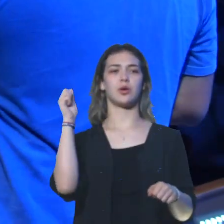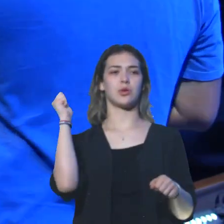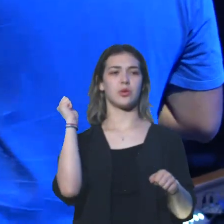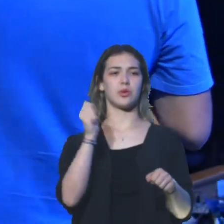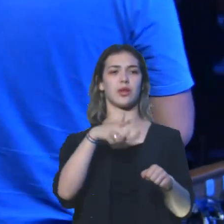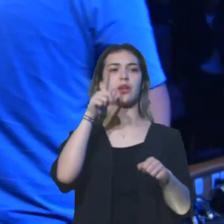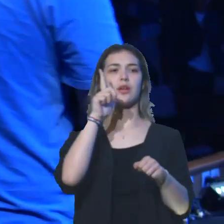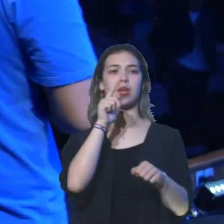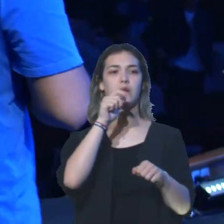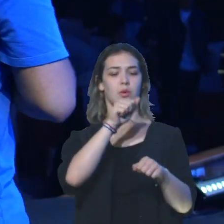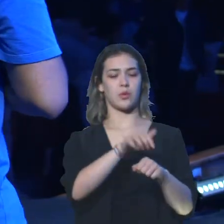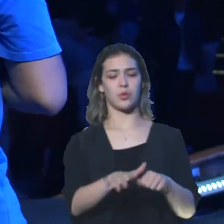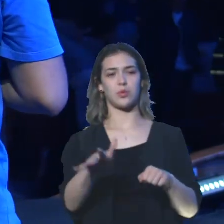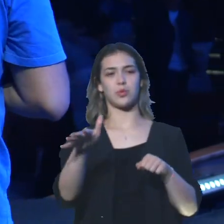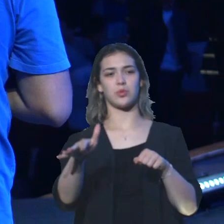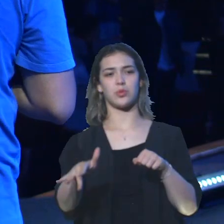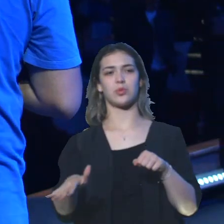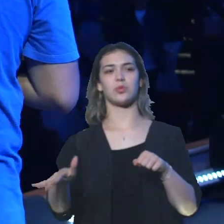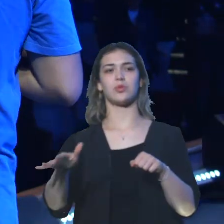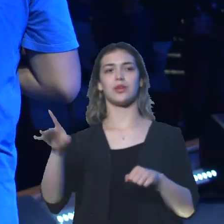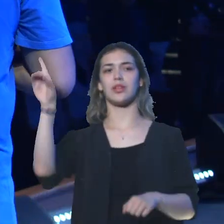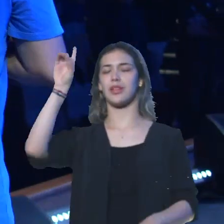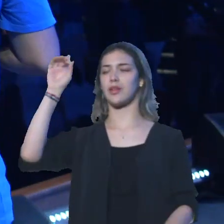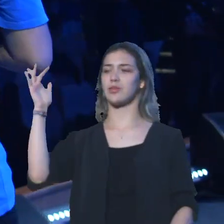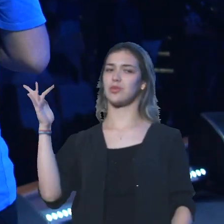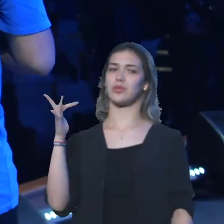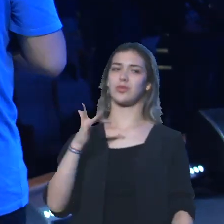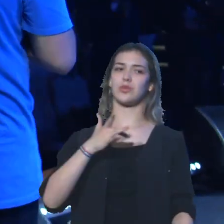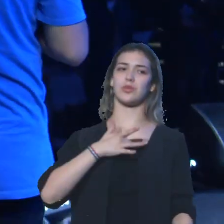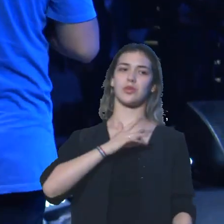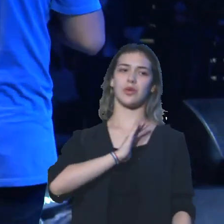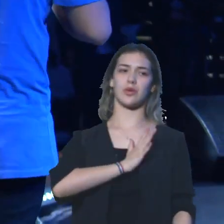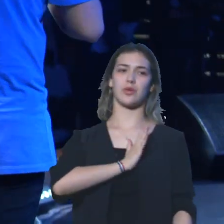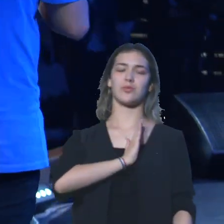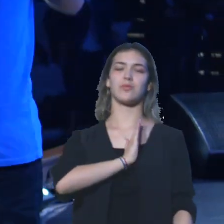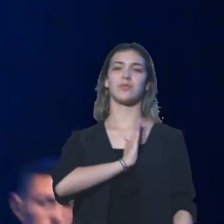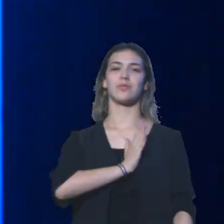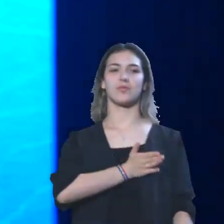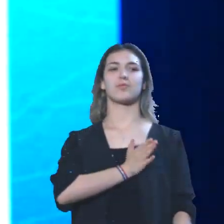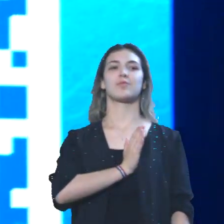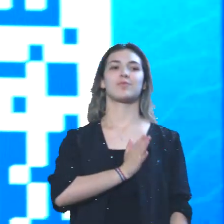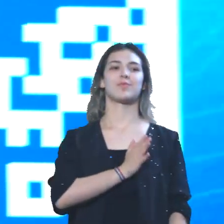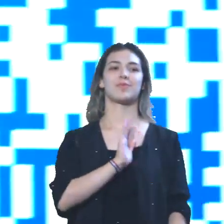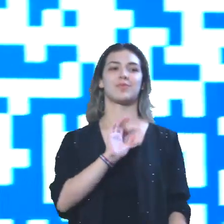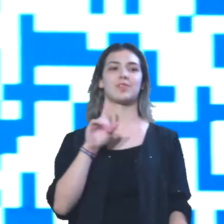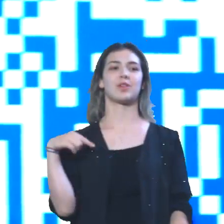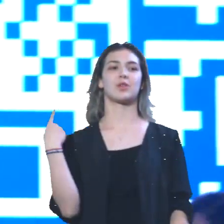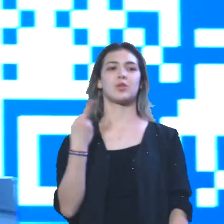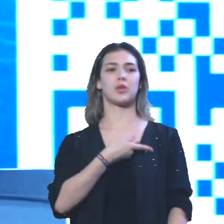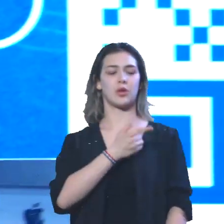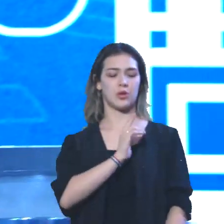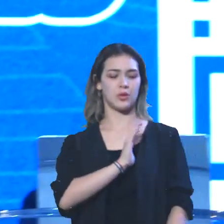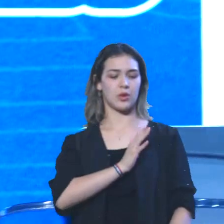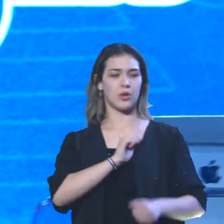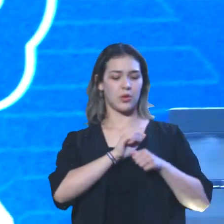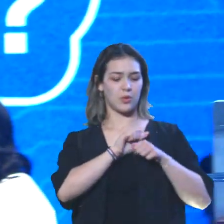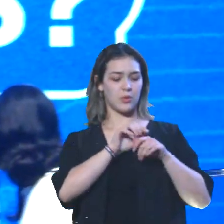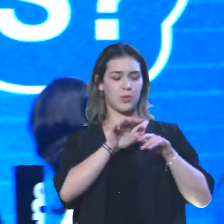fere o nosso coração, Jesus, e que do nosso coração possa